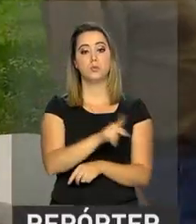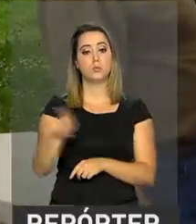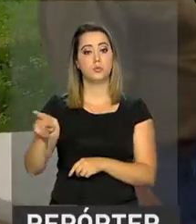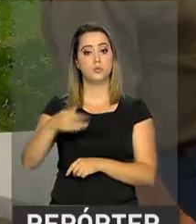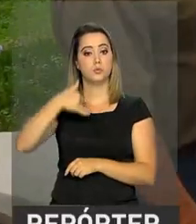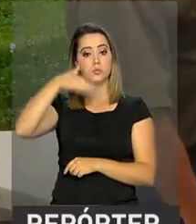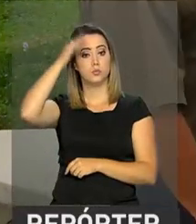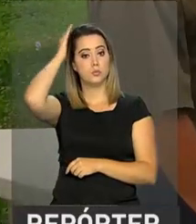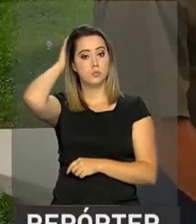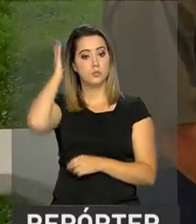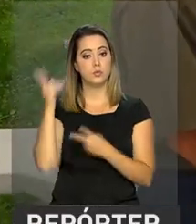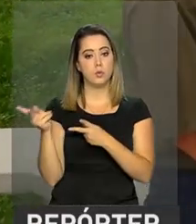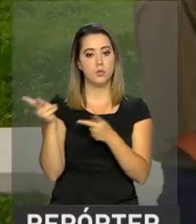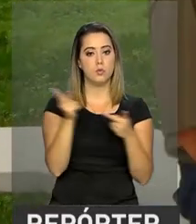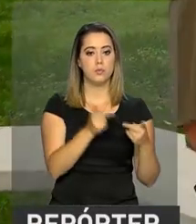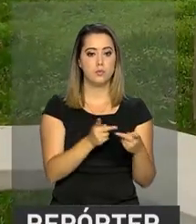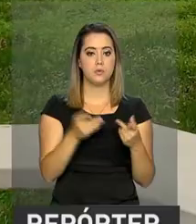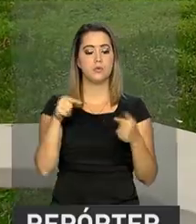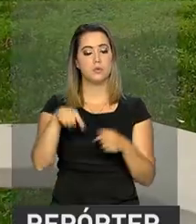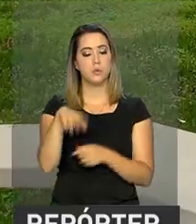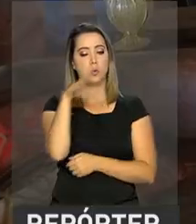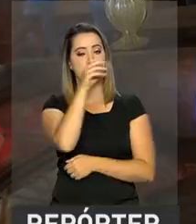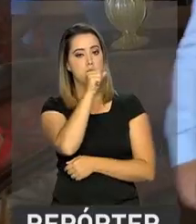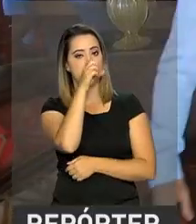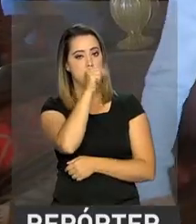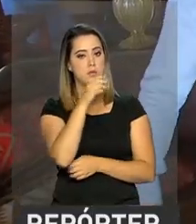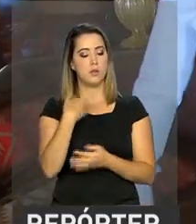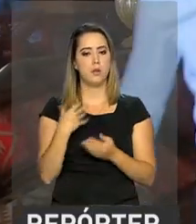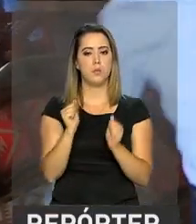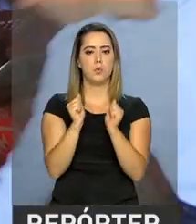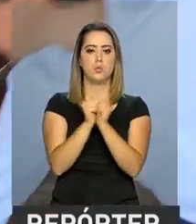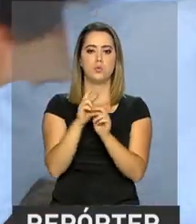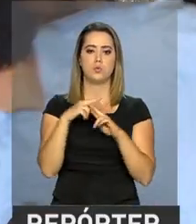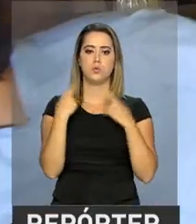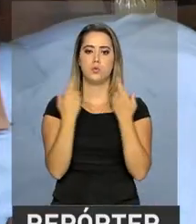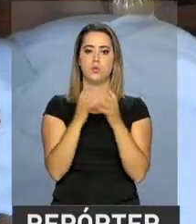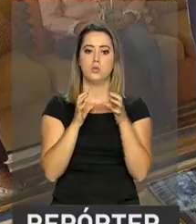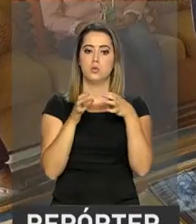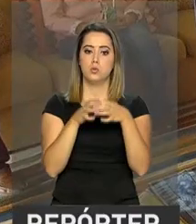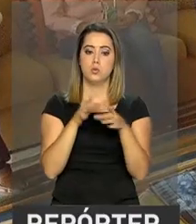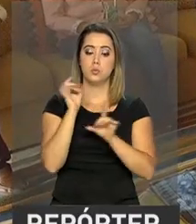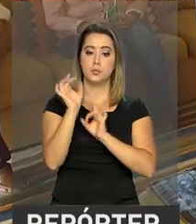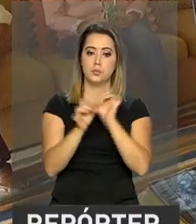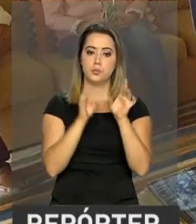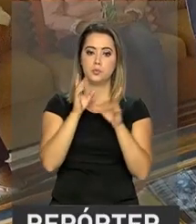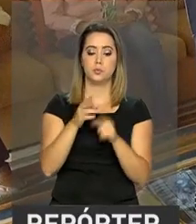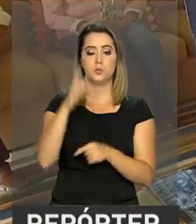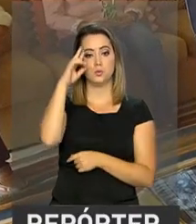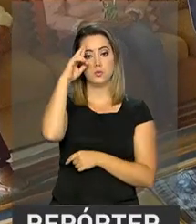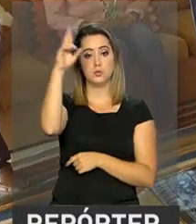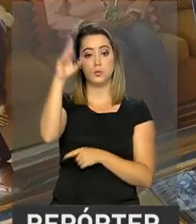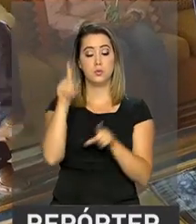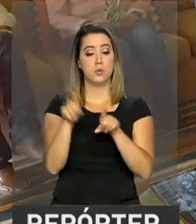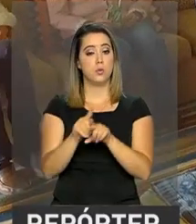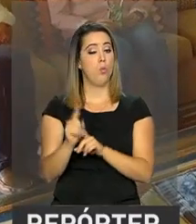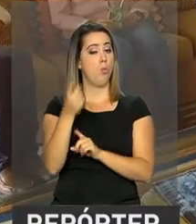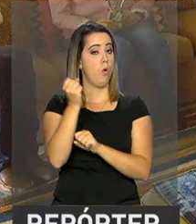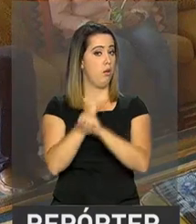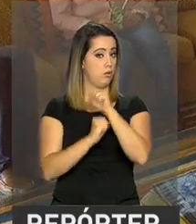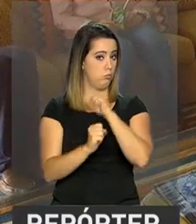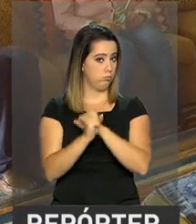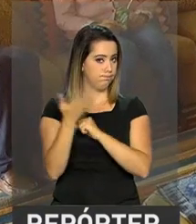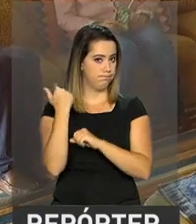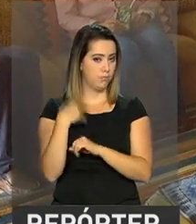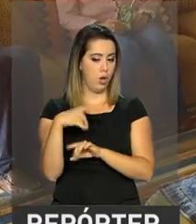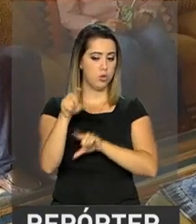michel temer visitou o pantanal neste sábado acompanhou a reunião de um grupo de especialistas e autoridades que há um ano definiu